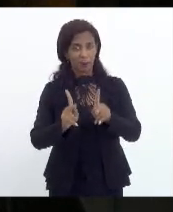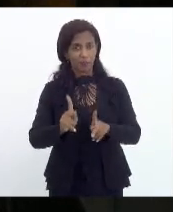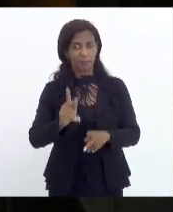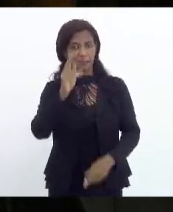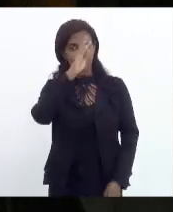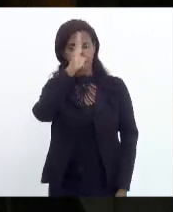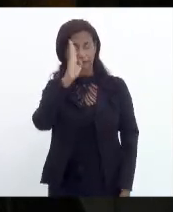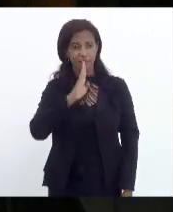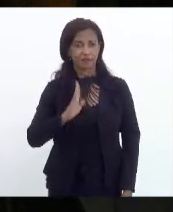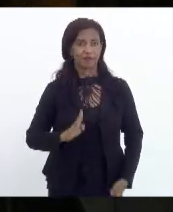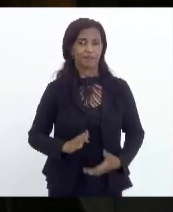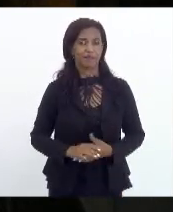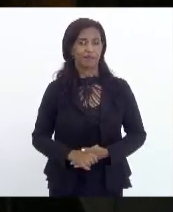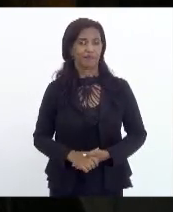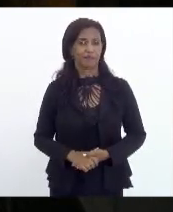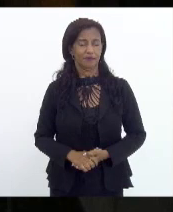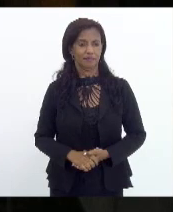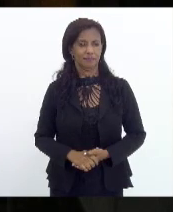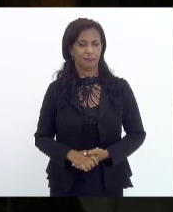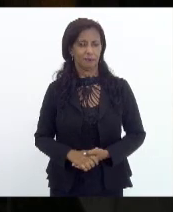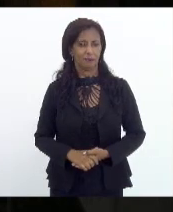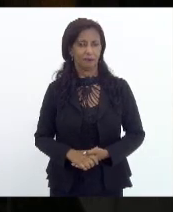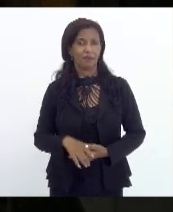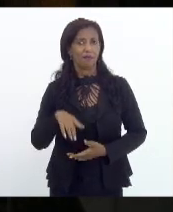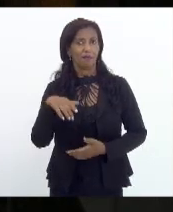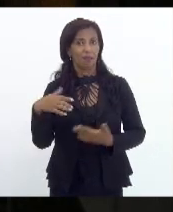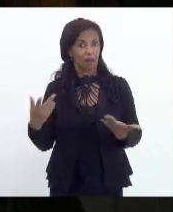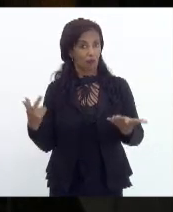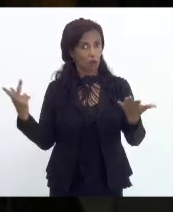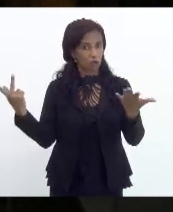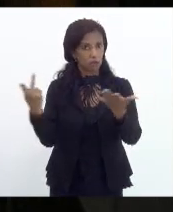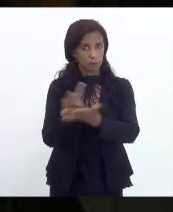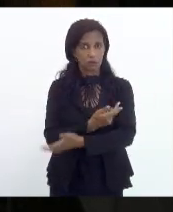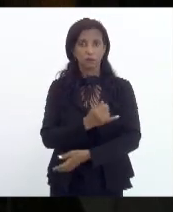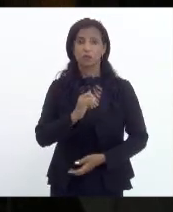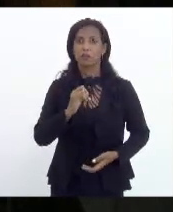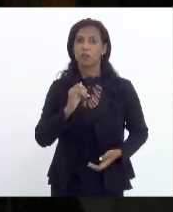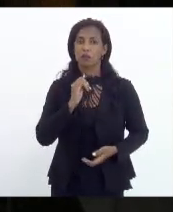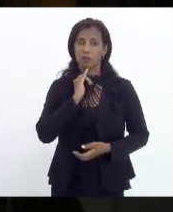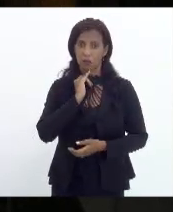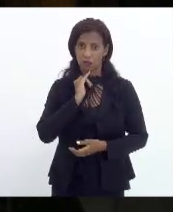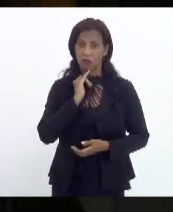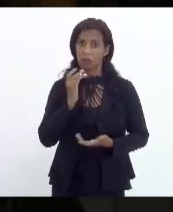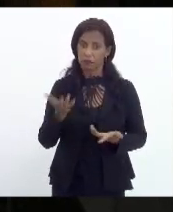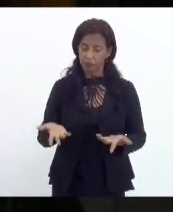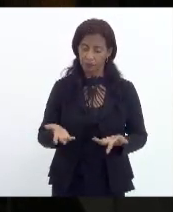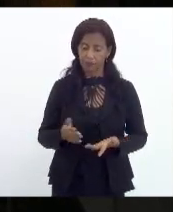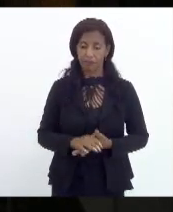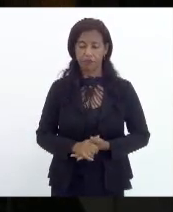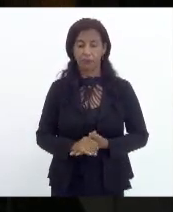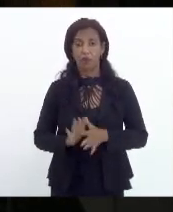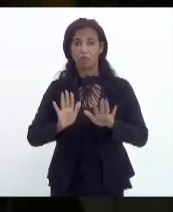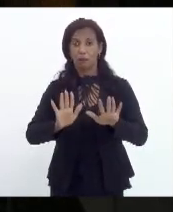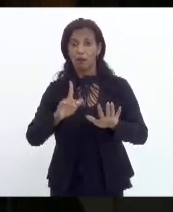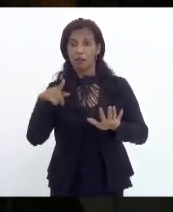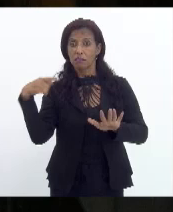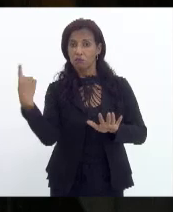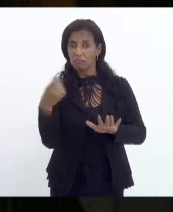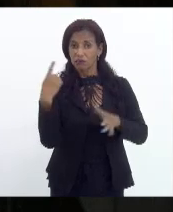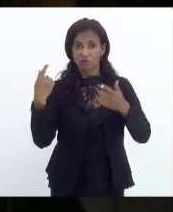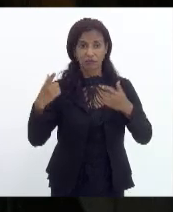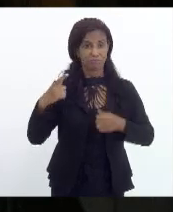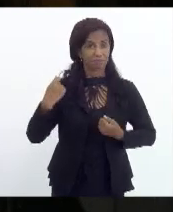brasileira é um episódio triste senhora senhora Presidente mas que a gente